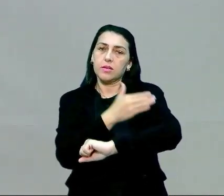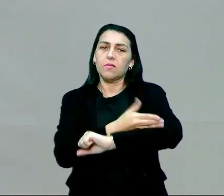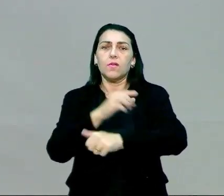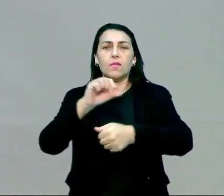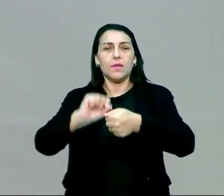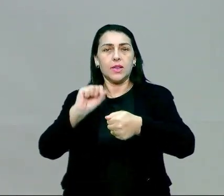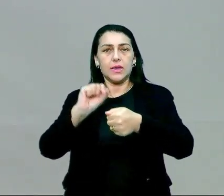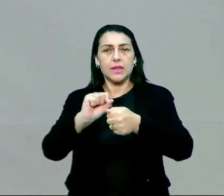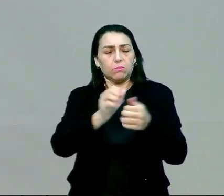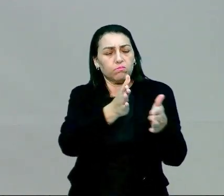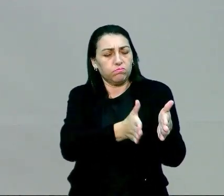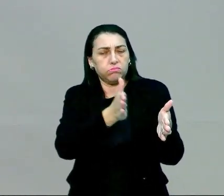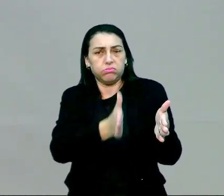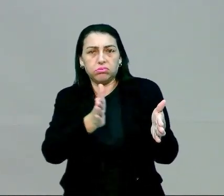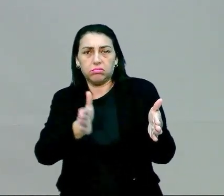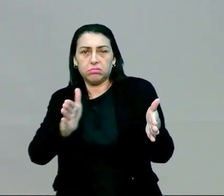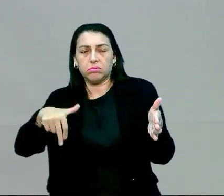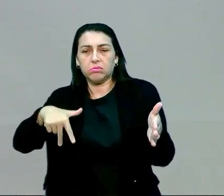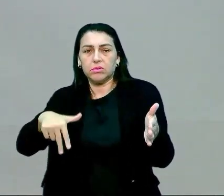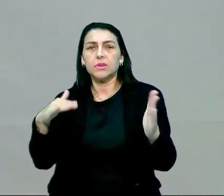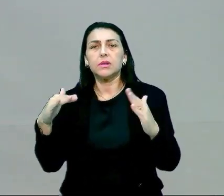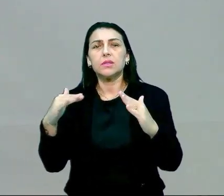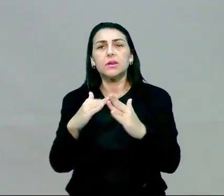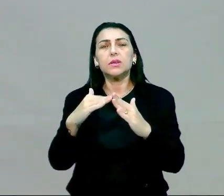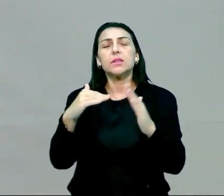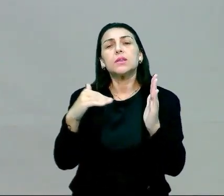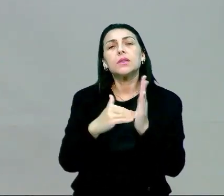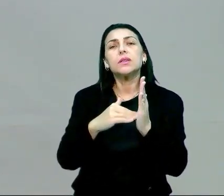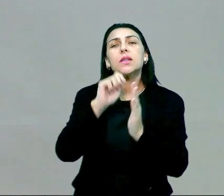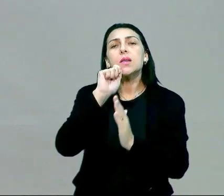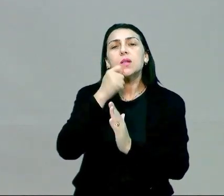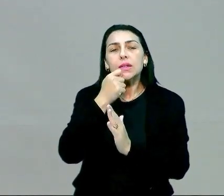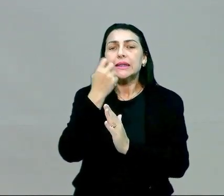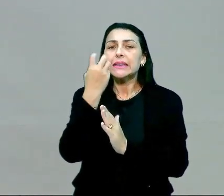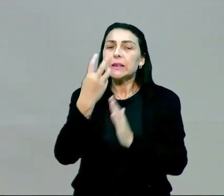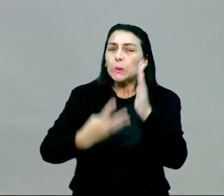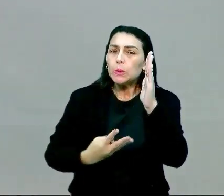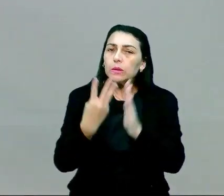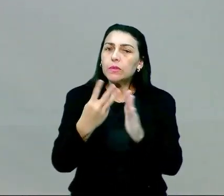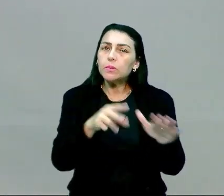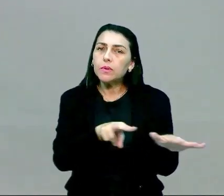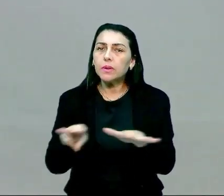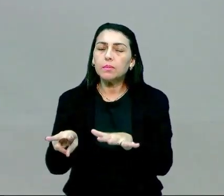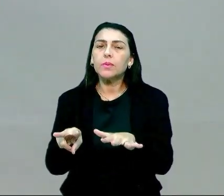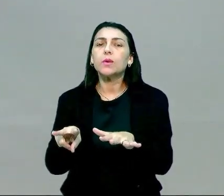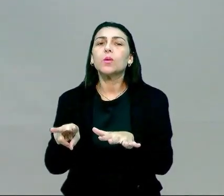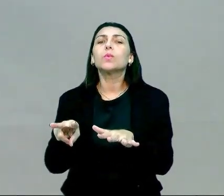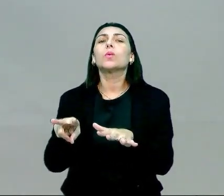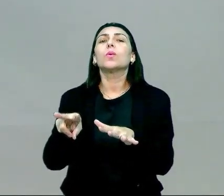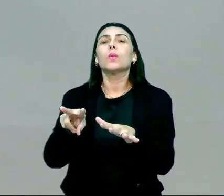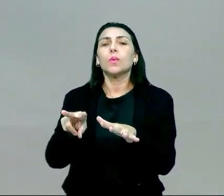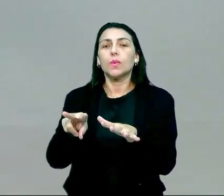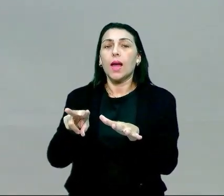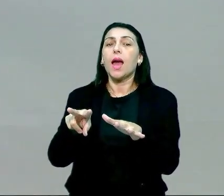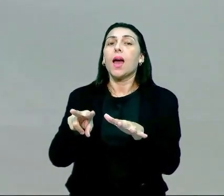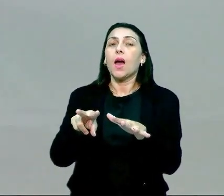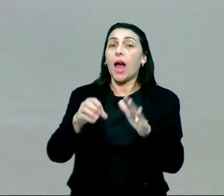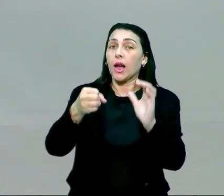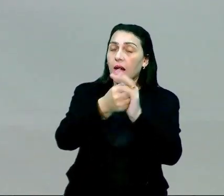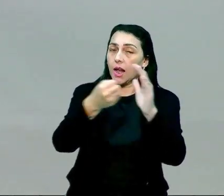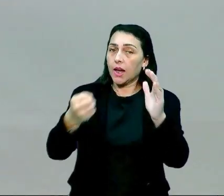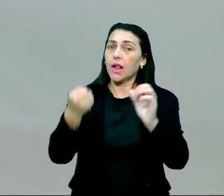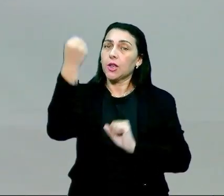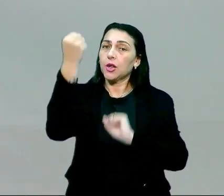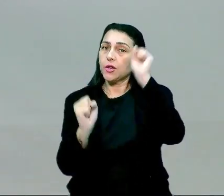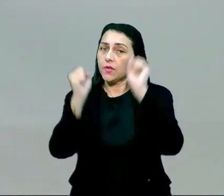eu vou fazer essa caminhada até a padaria em 5 minutos, 3 vezes por semana. Eu estou tirando o caráter de atividade